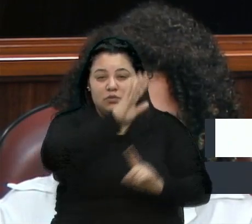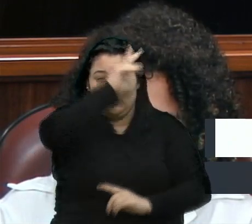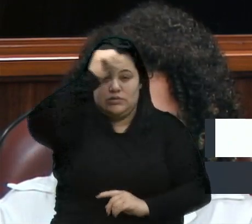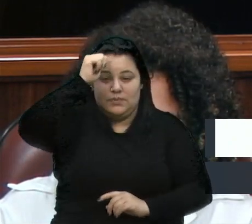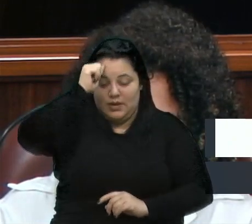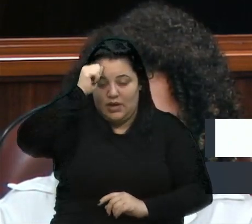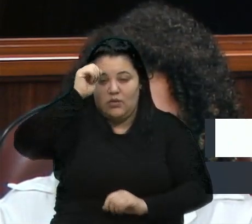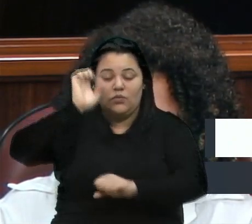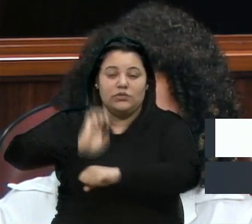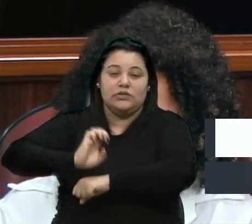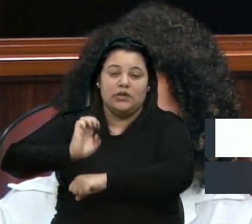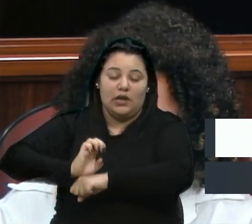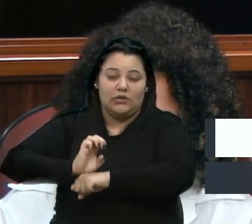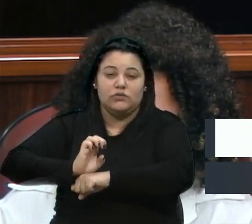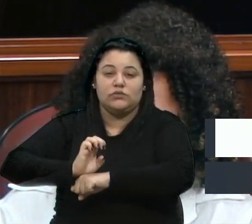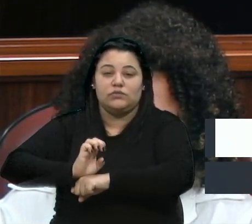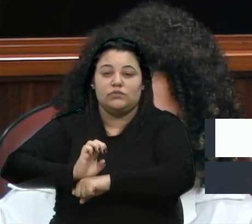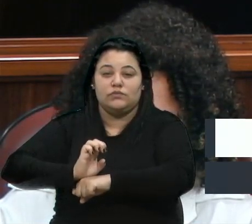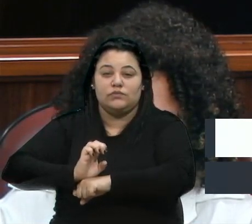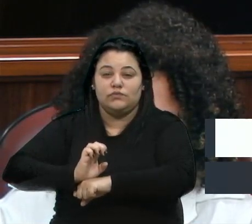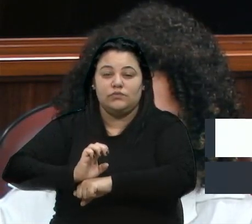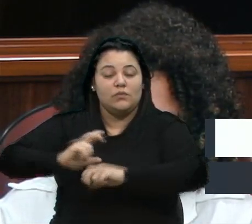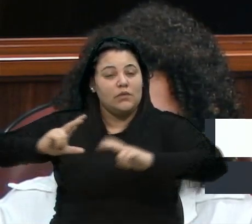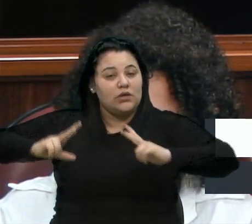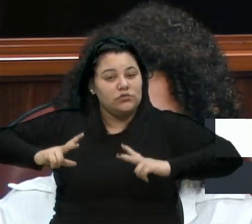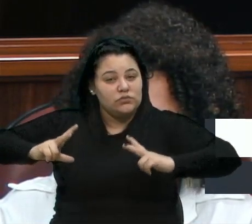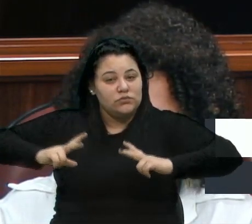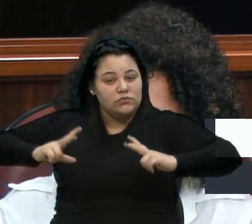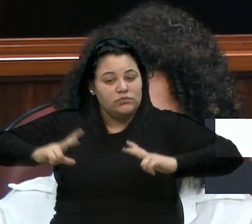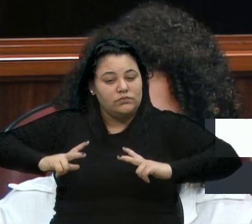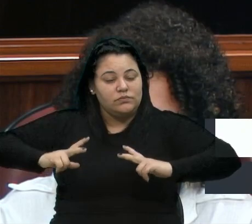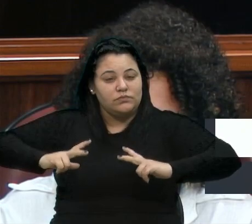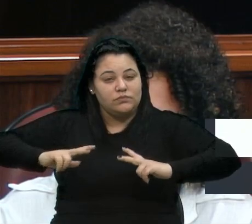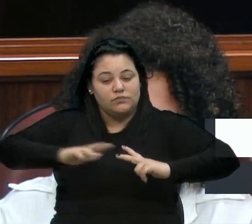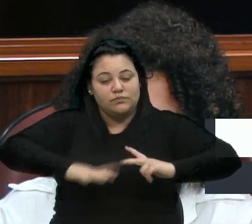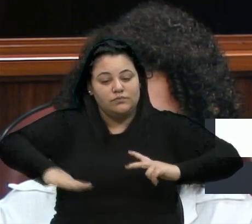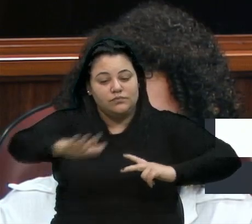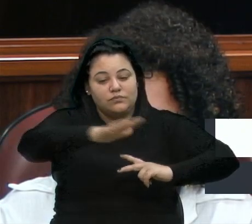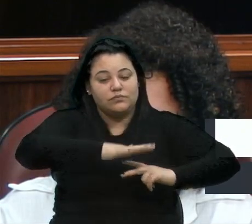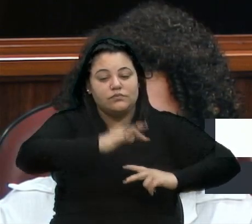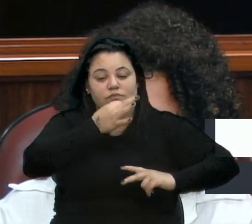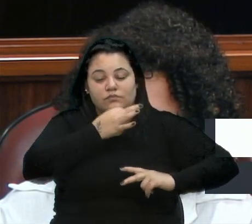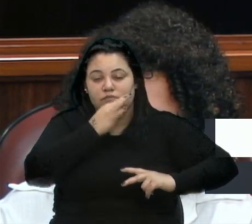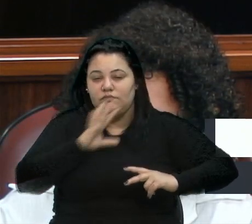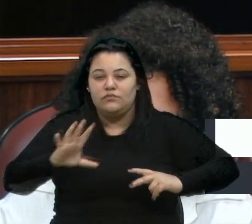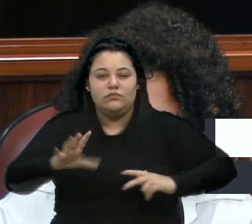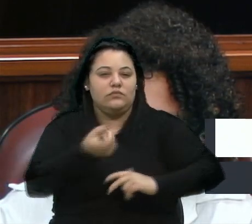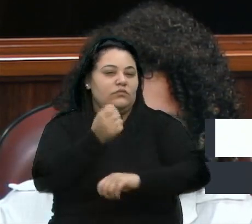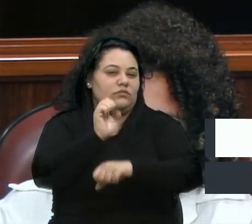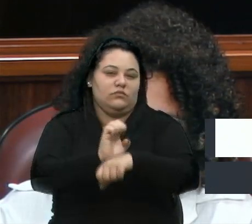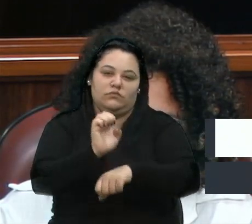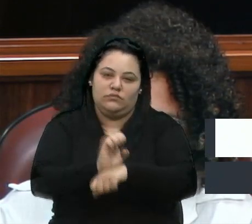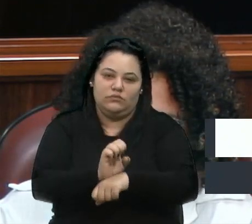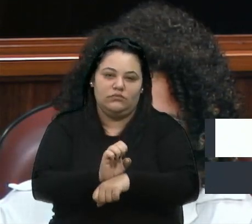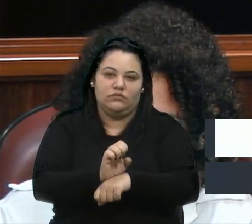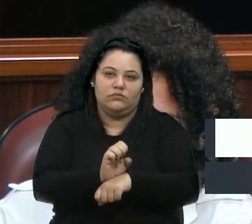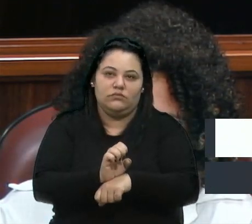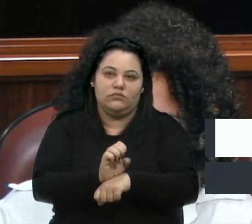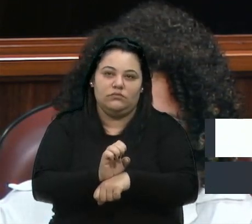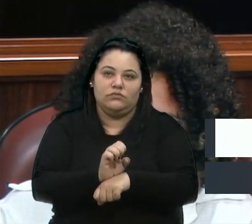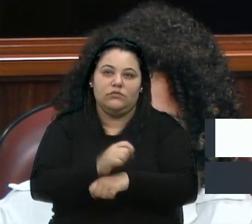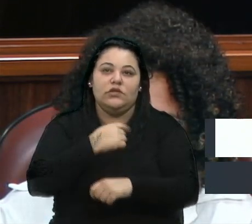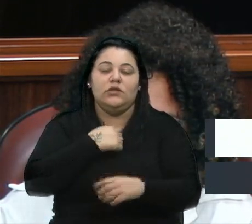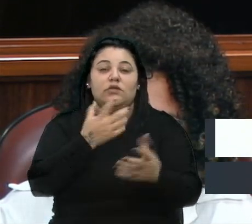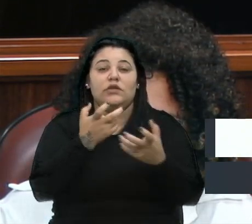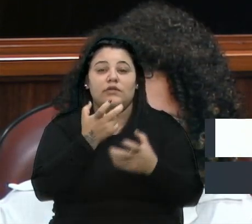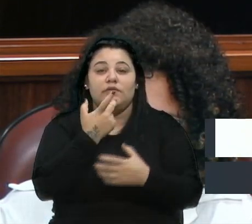municipais, estaduais, da rede privada, de Caxias e de todo o estado do Rio Grande do Sul. Eu gostaria de citar